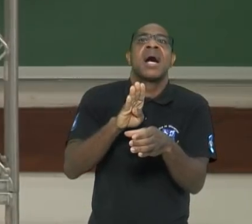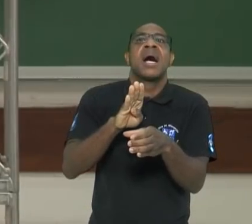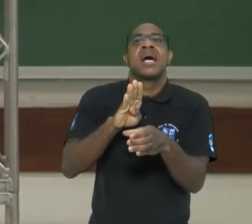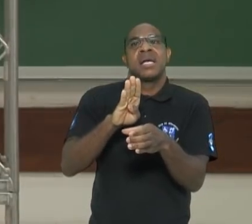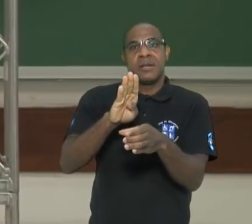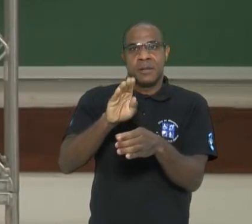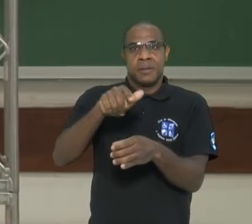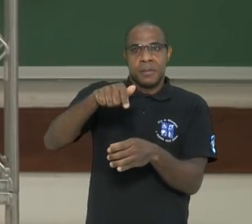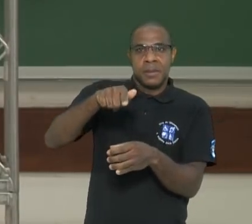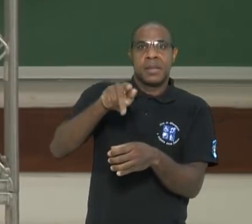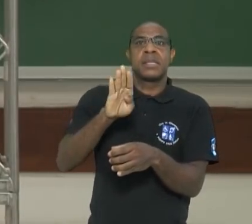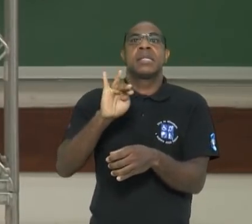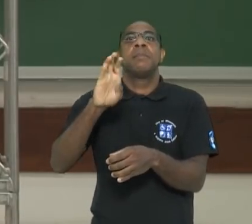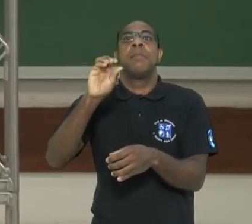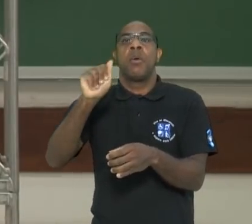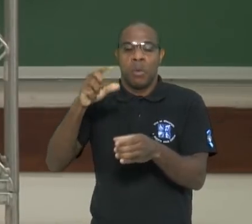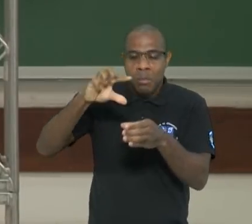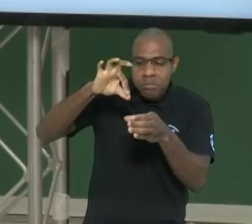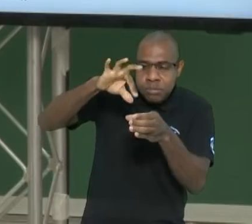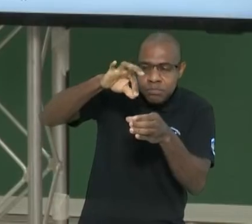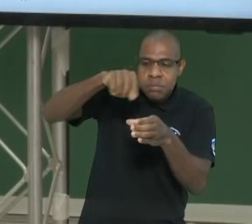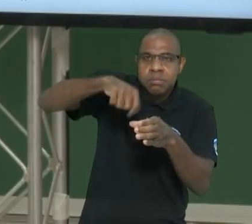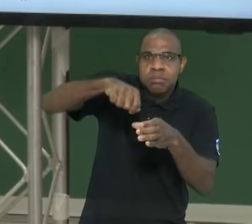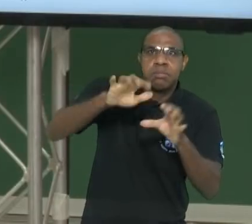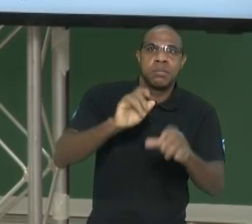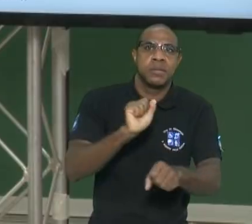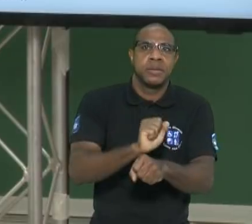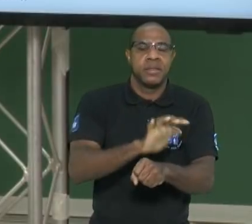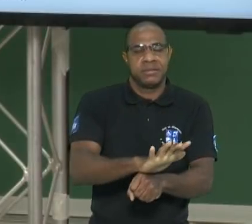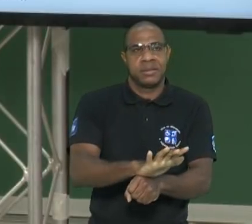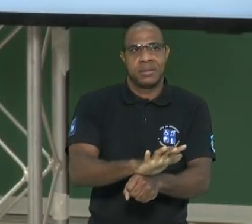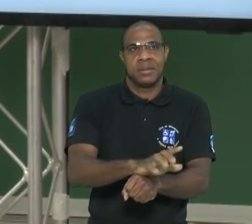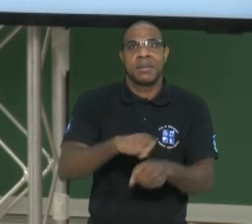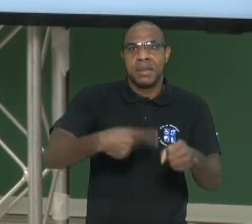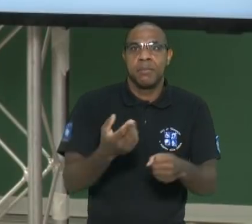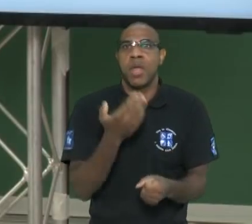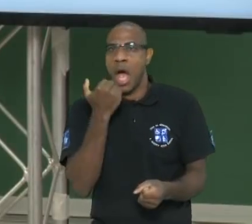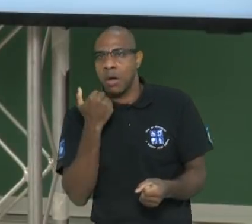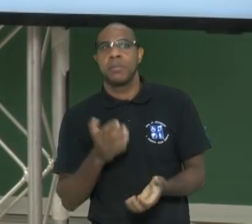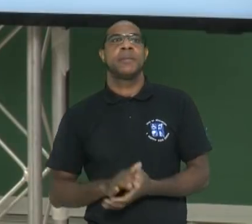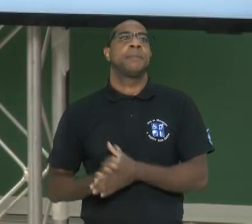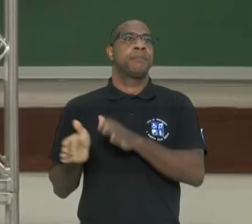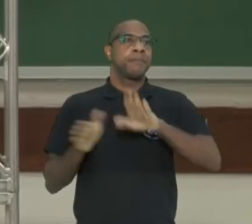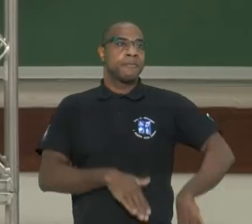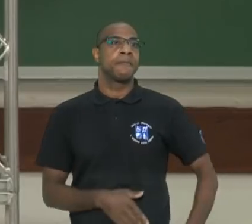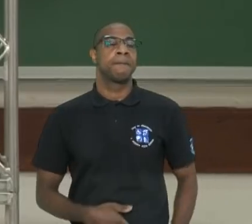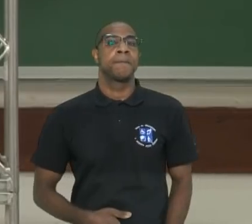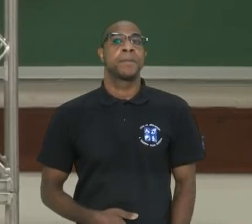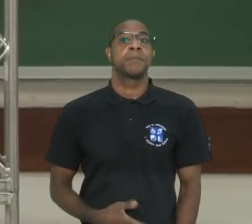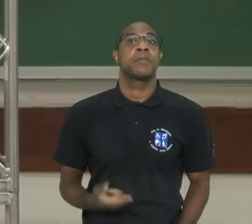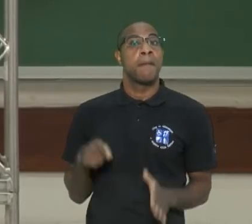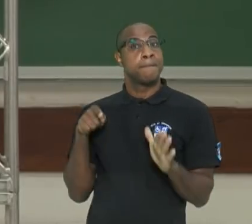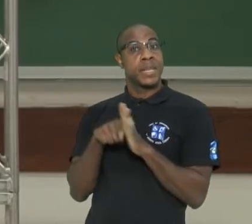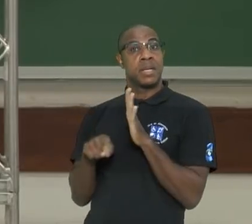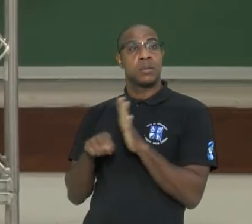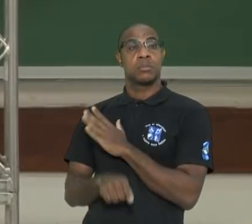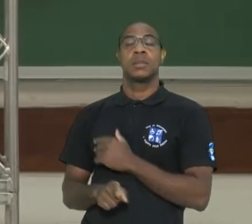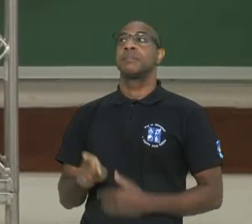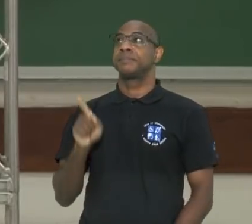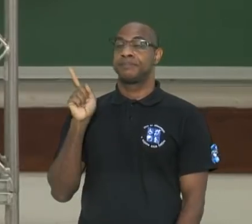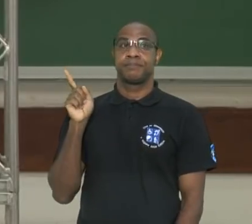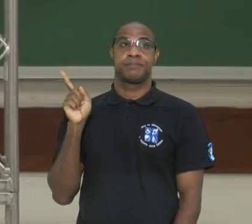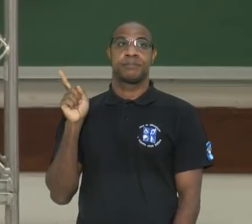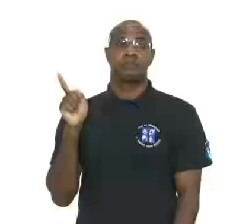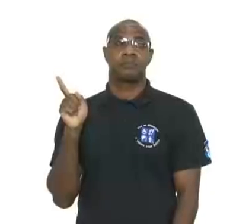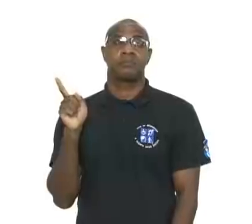para eliminar qualquer parasita que esteja naquele alimento. Então vamos ao nosso primeiro quiz da aula de hoje.